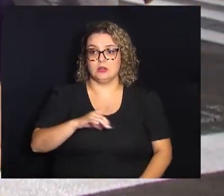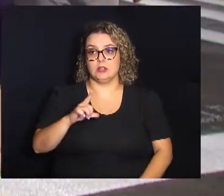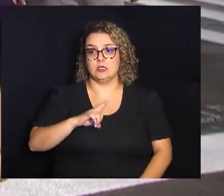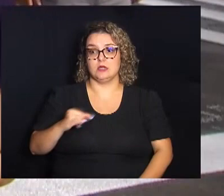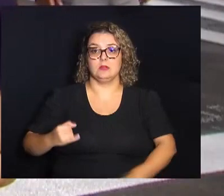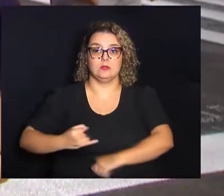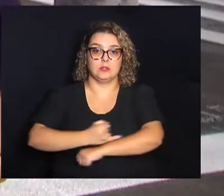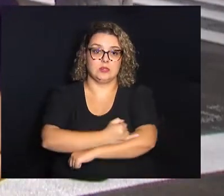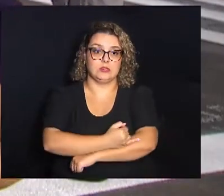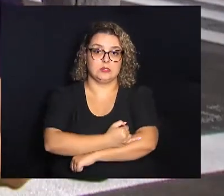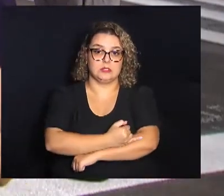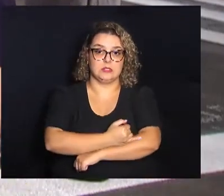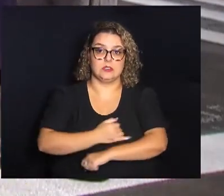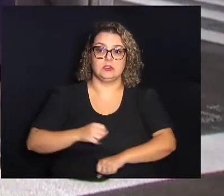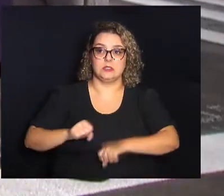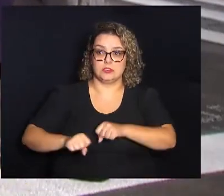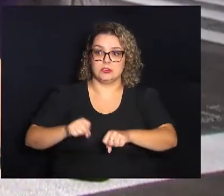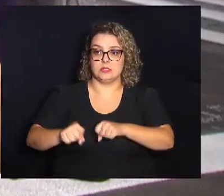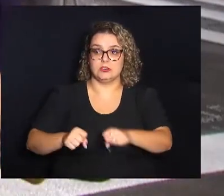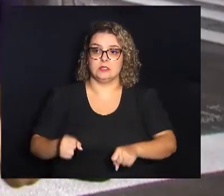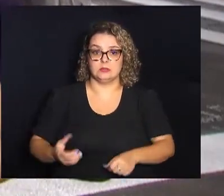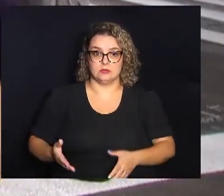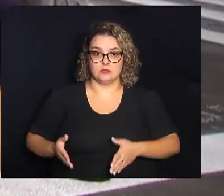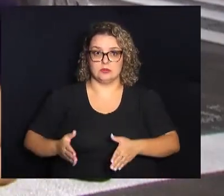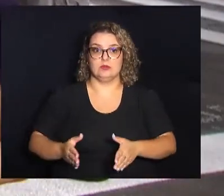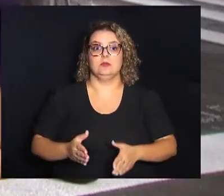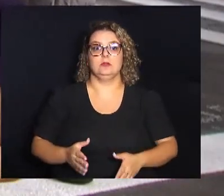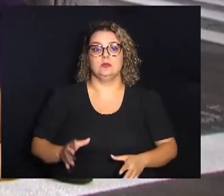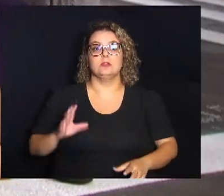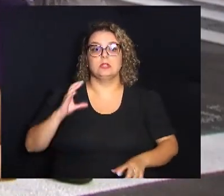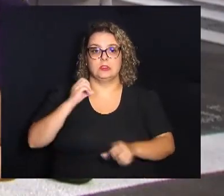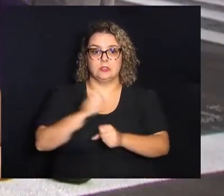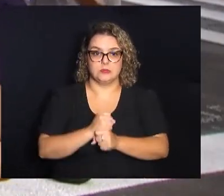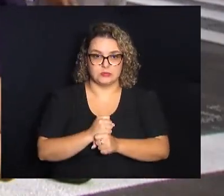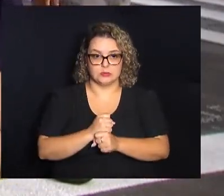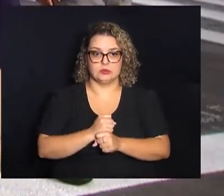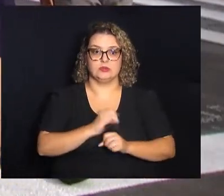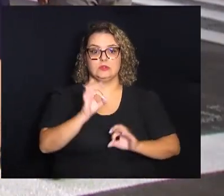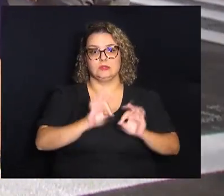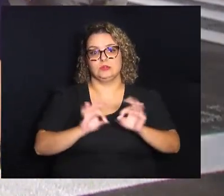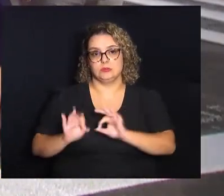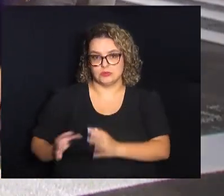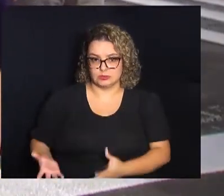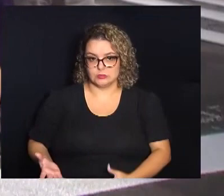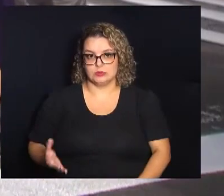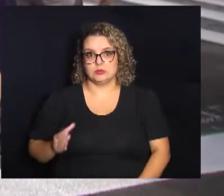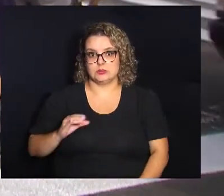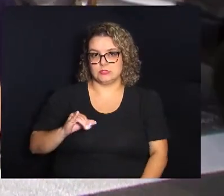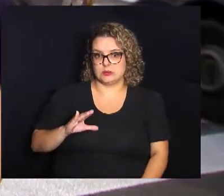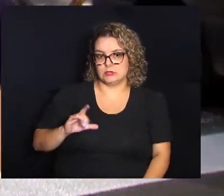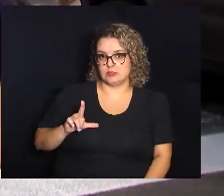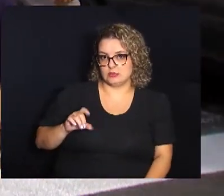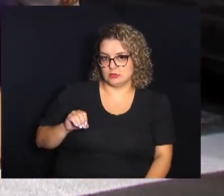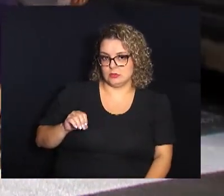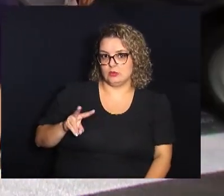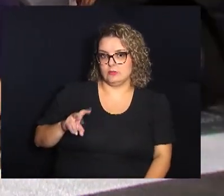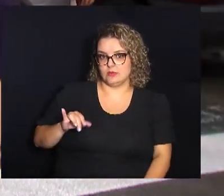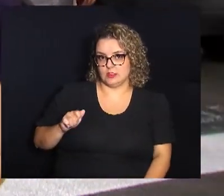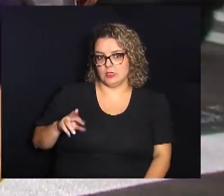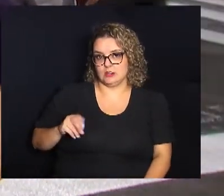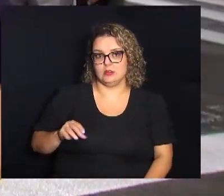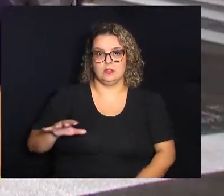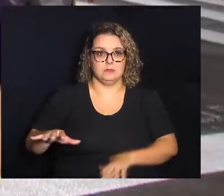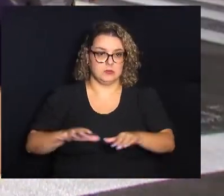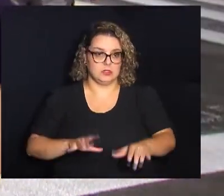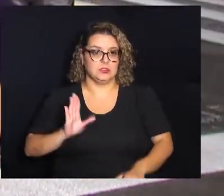de ciclovias e ciclofaixas que estão completando o nosso plano cicloviário. Então sempre procurar que estiver em regiões em que a gente